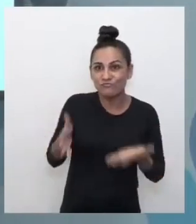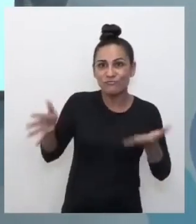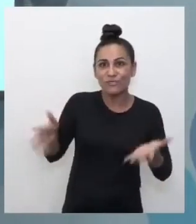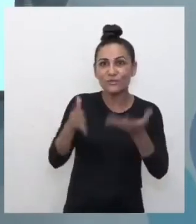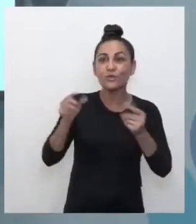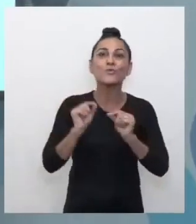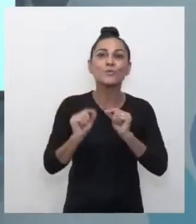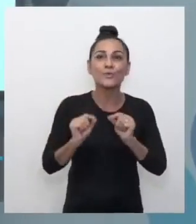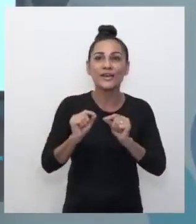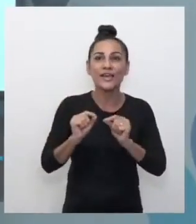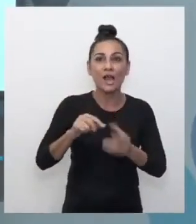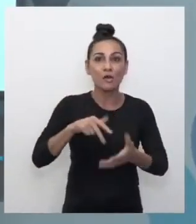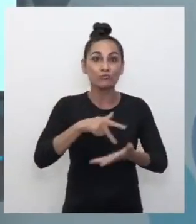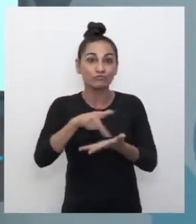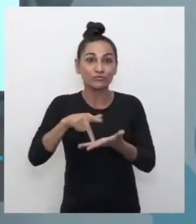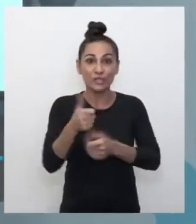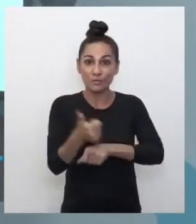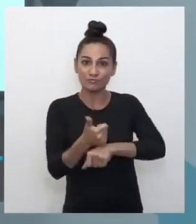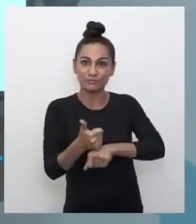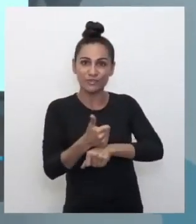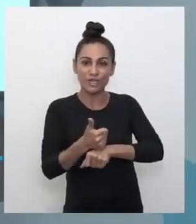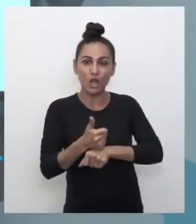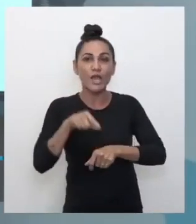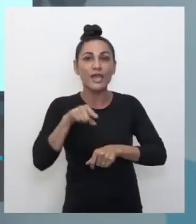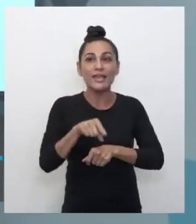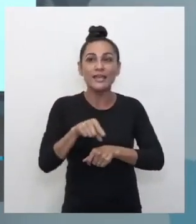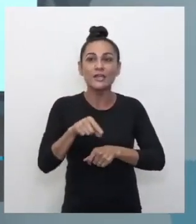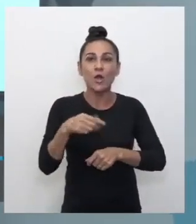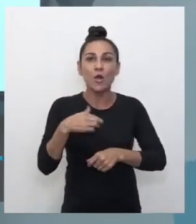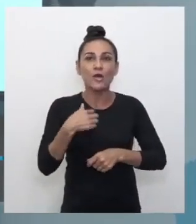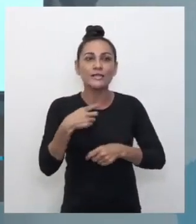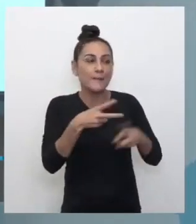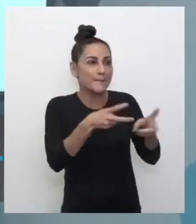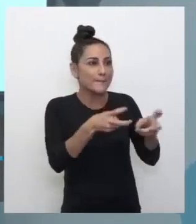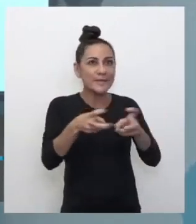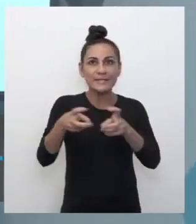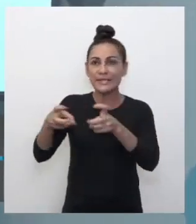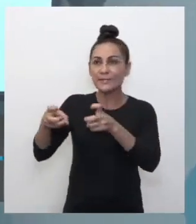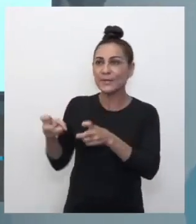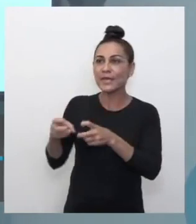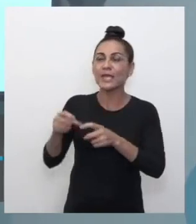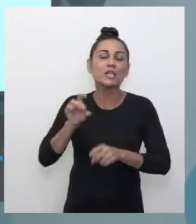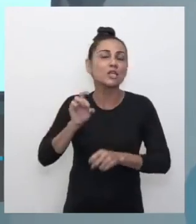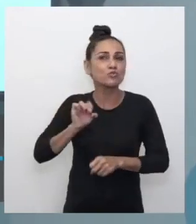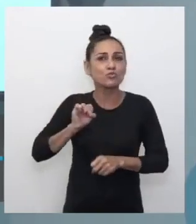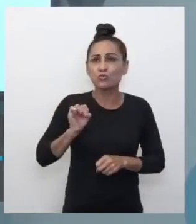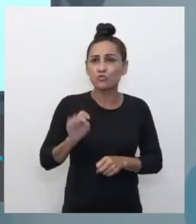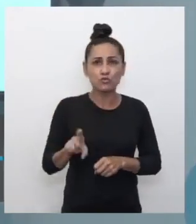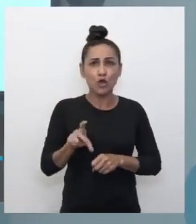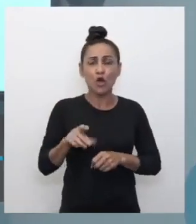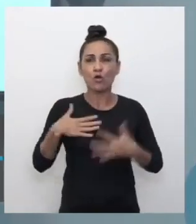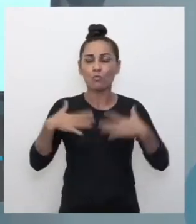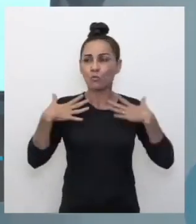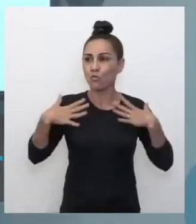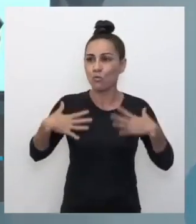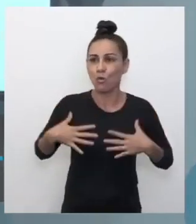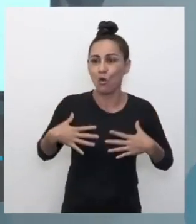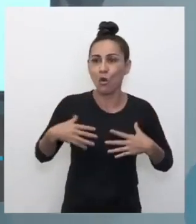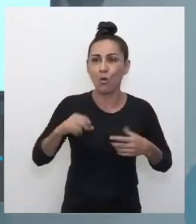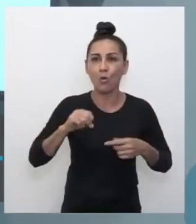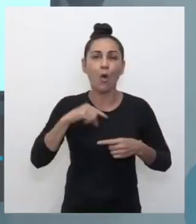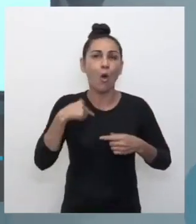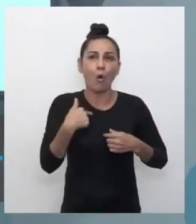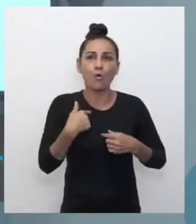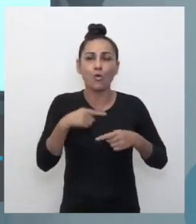o dançarino ele passa a se reconhecer como não apenas como um corpo, né, como um objeto para a